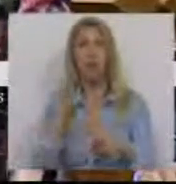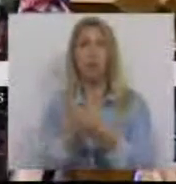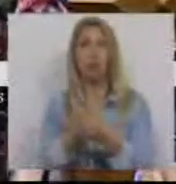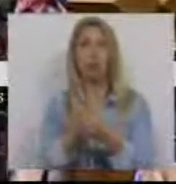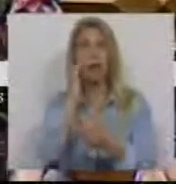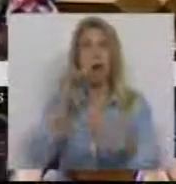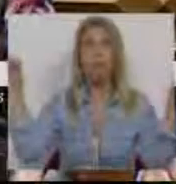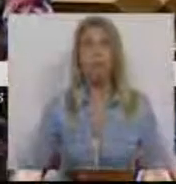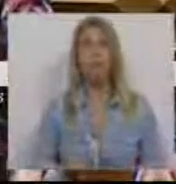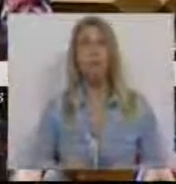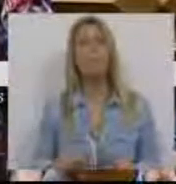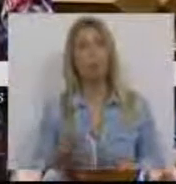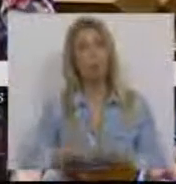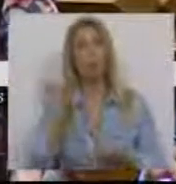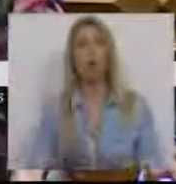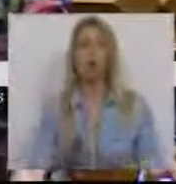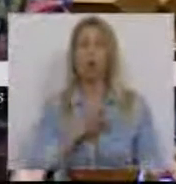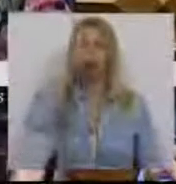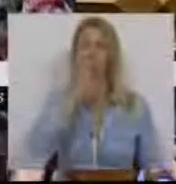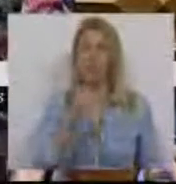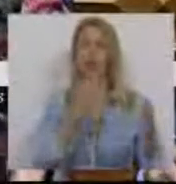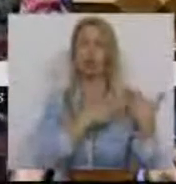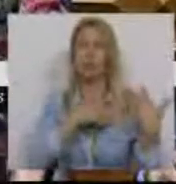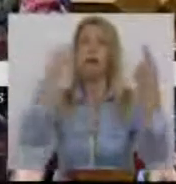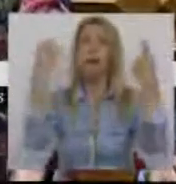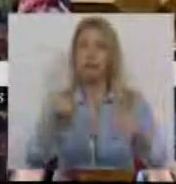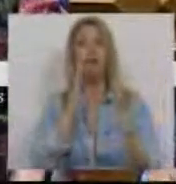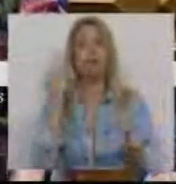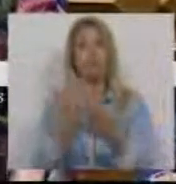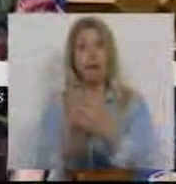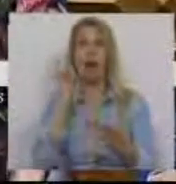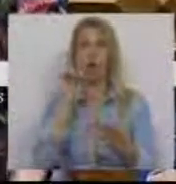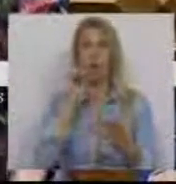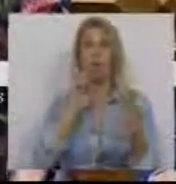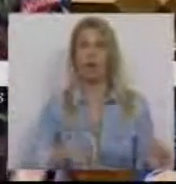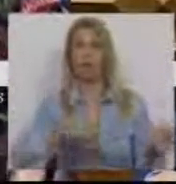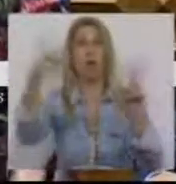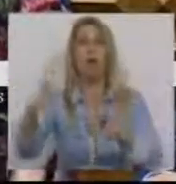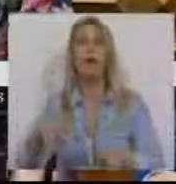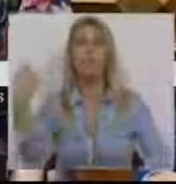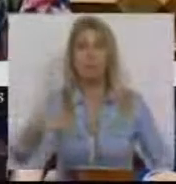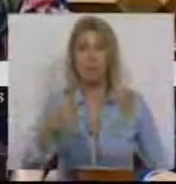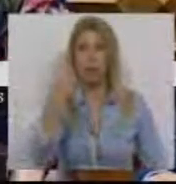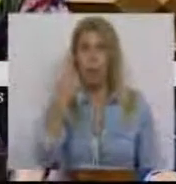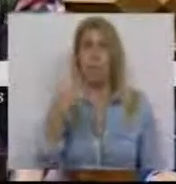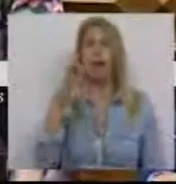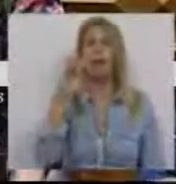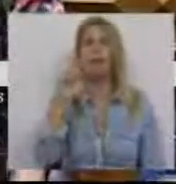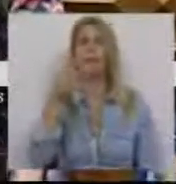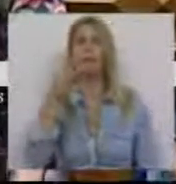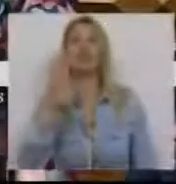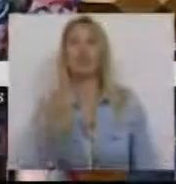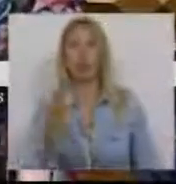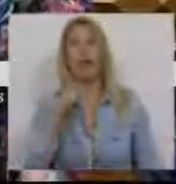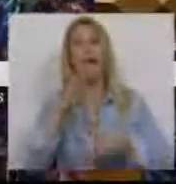agravado. O senhor Ministro é responsável por ter enviado para a requalificação a Presidente de uma CPCJ que acumulava trabalho